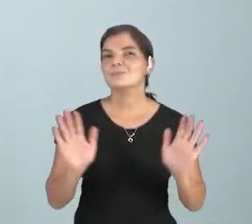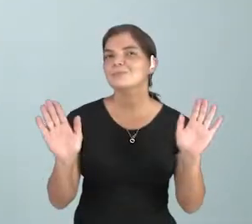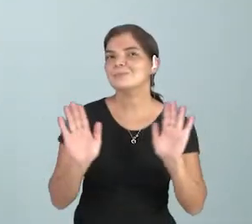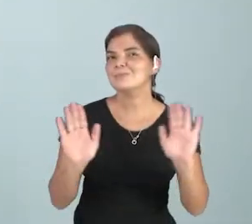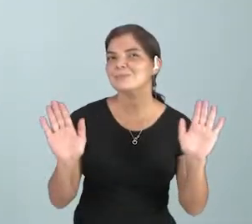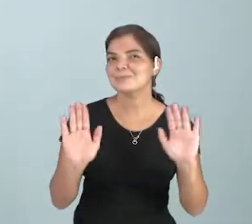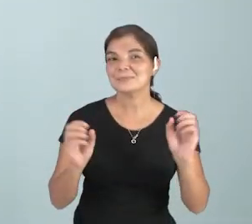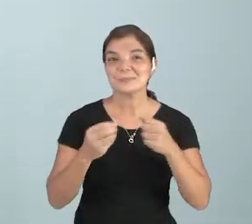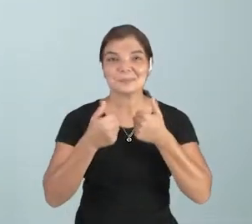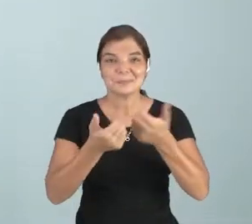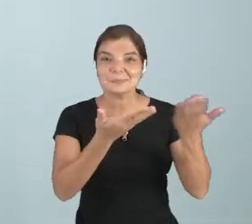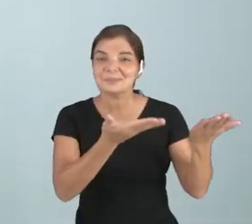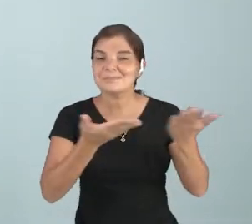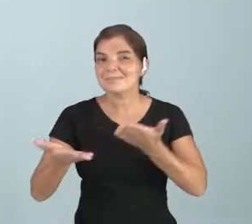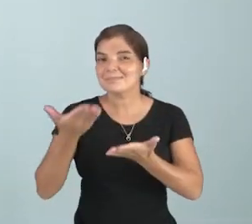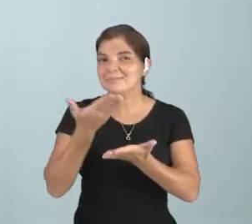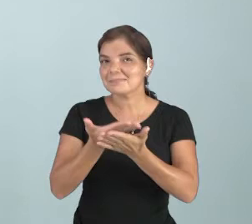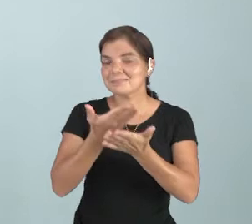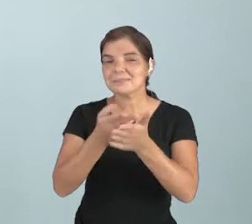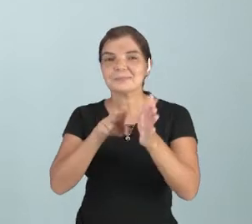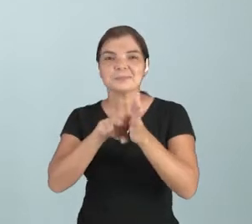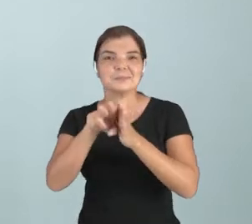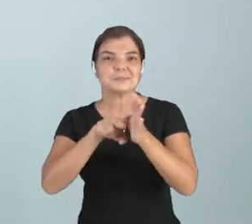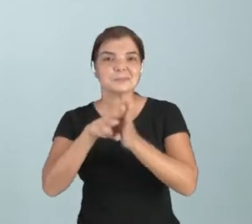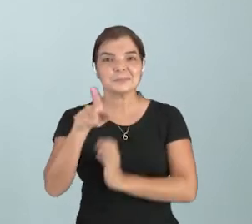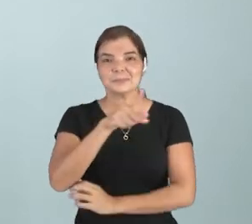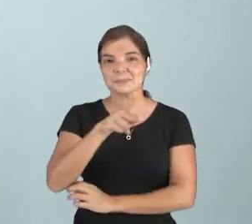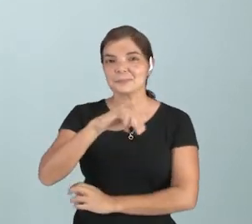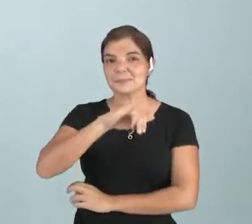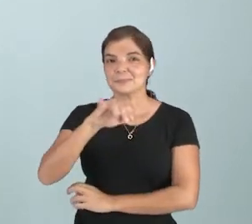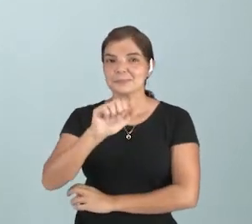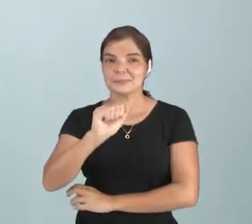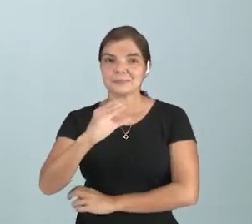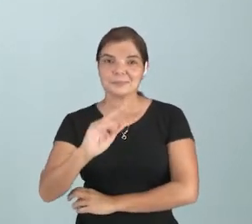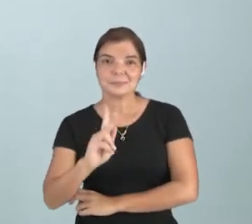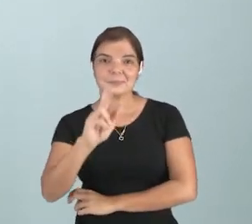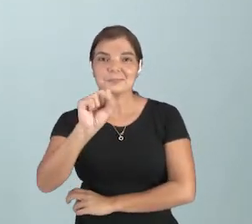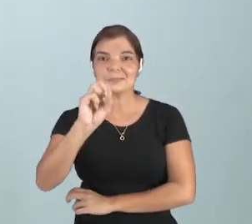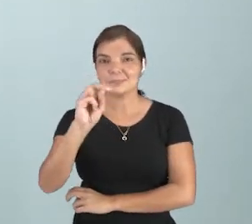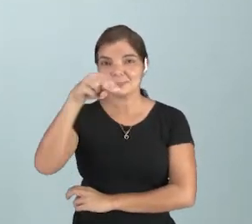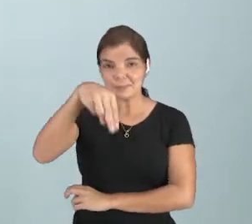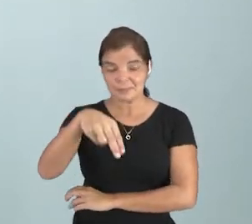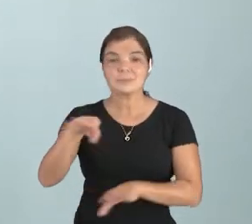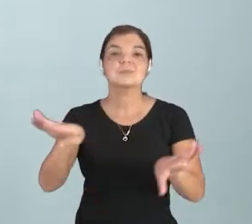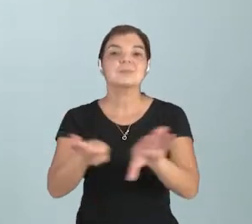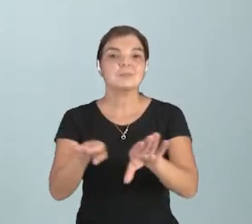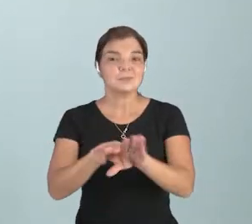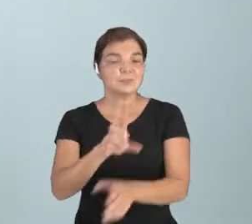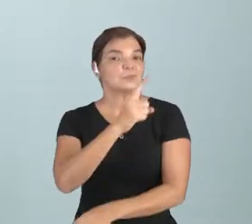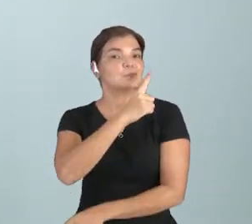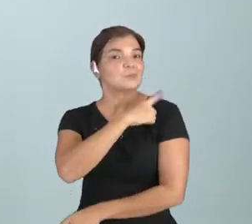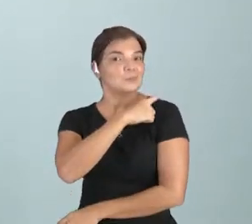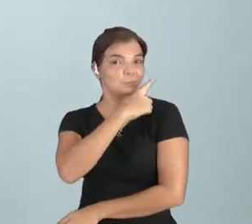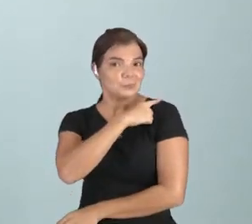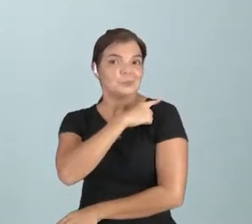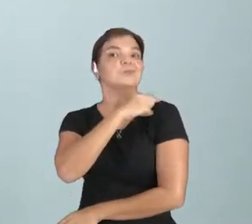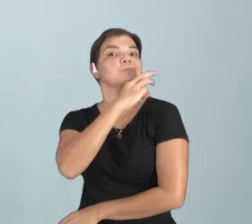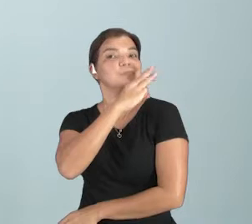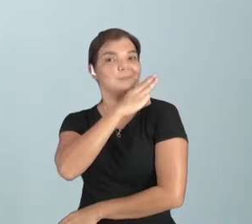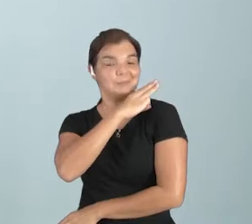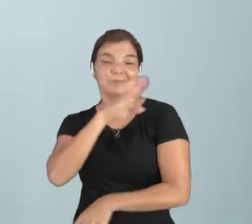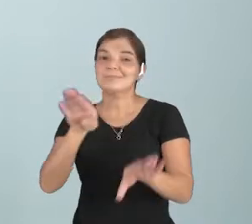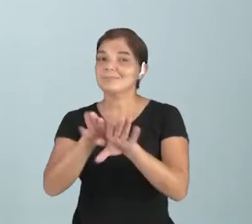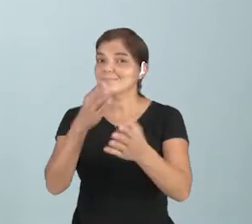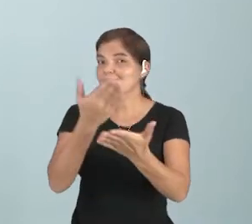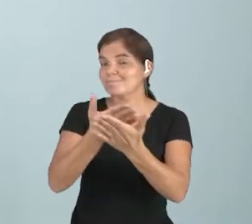Fala galera, sejam bem-vindos a mais uma aula de Biologia. Eu sou o professor Jackson. Essa aula é voltada para os alunos da primeira série do ensino médio e estamos